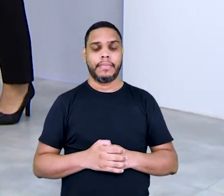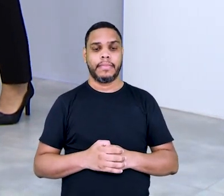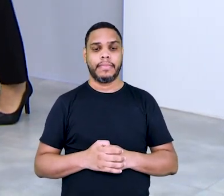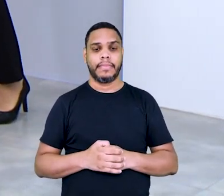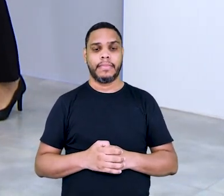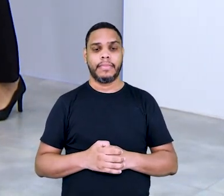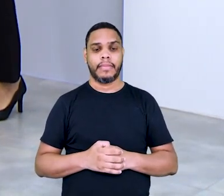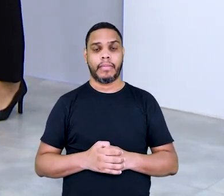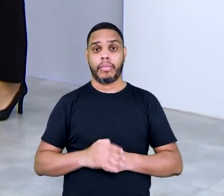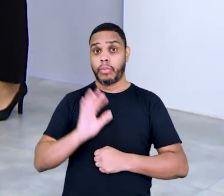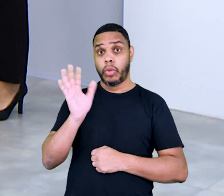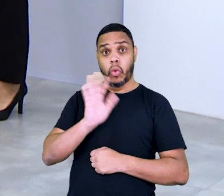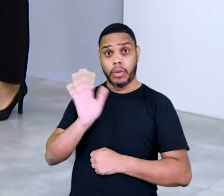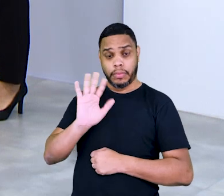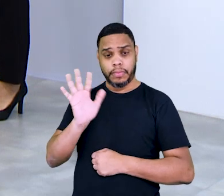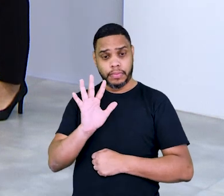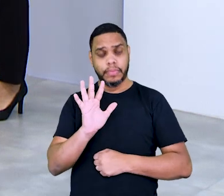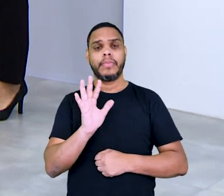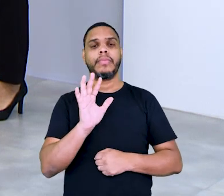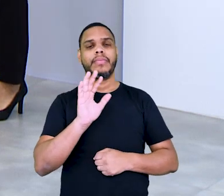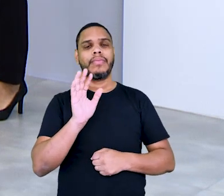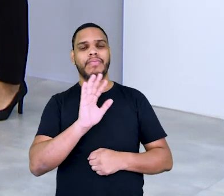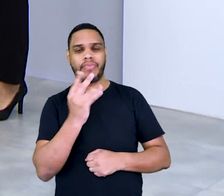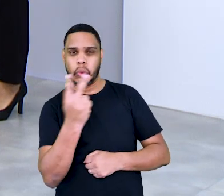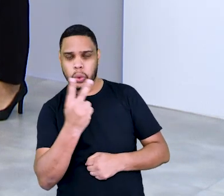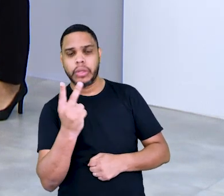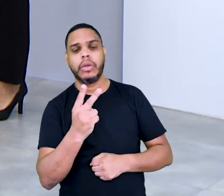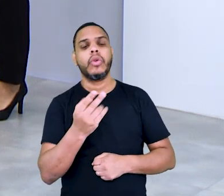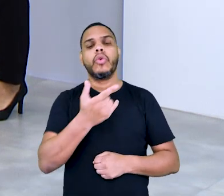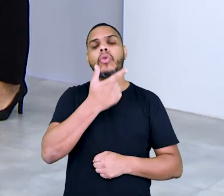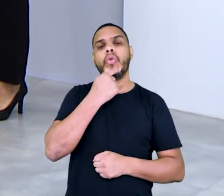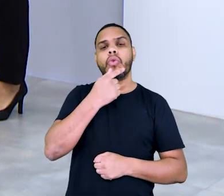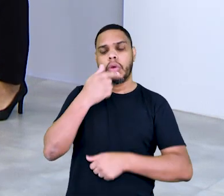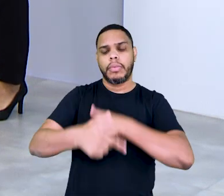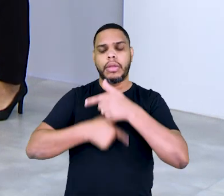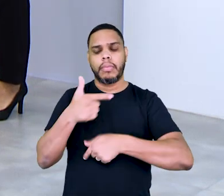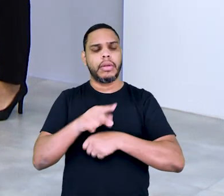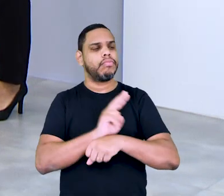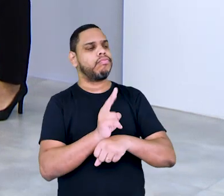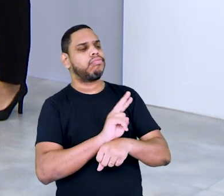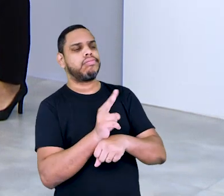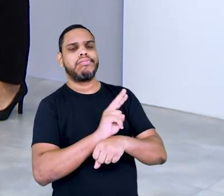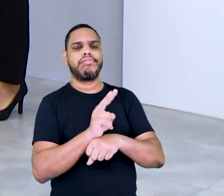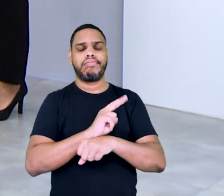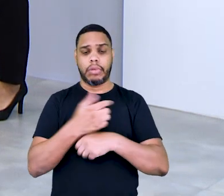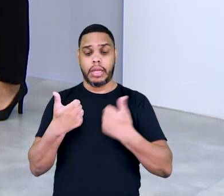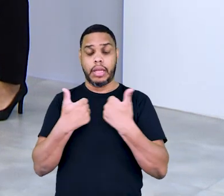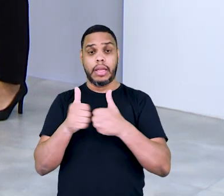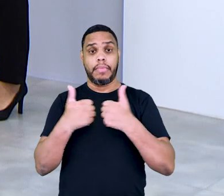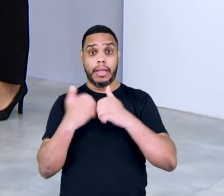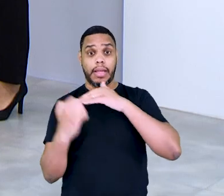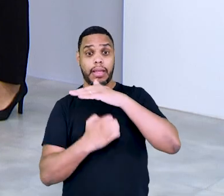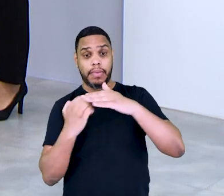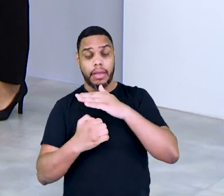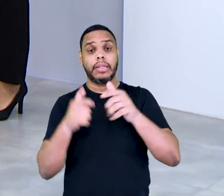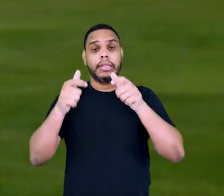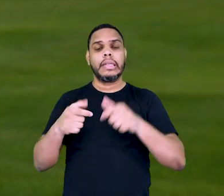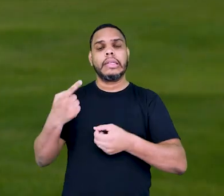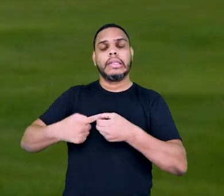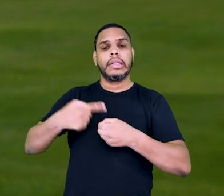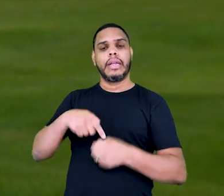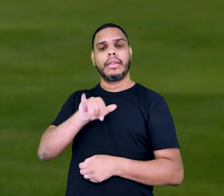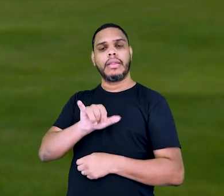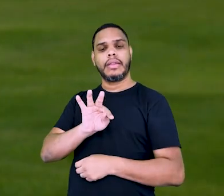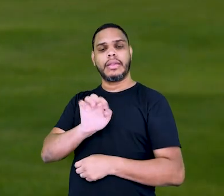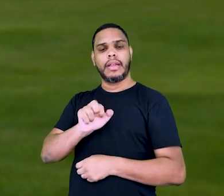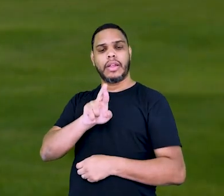Oi, Anderson. Olá, Luana. O homem trabalhava como inspetor de tráfego numa empresa de ônibus de Niterói, no Rio de Janeiro.